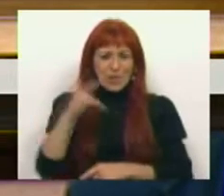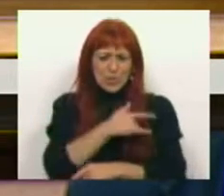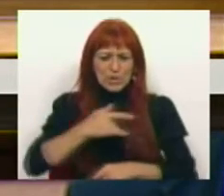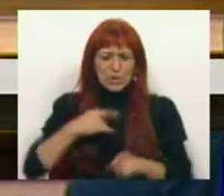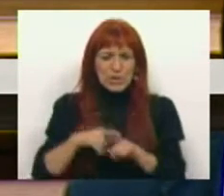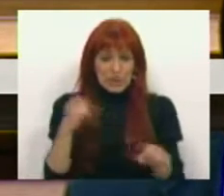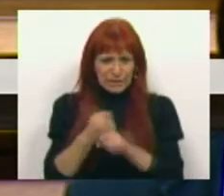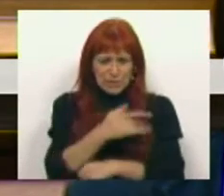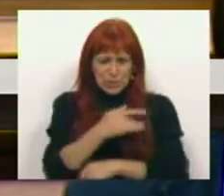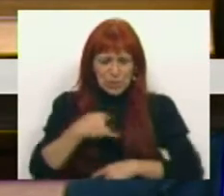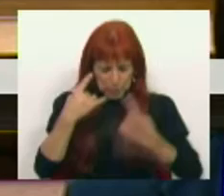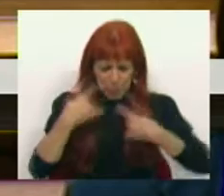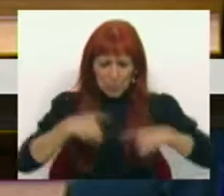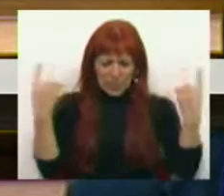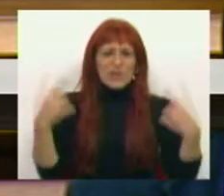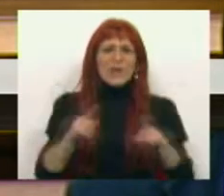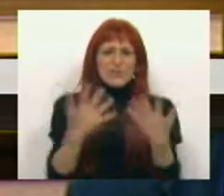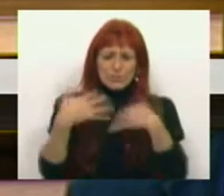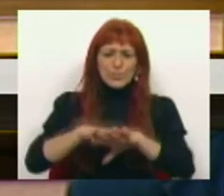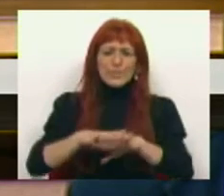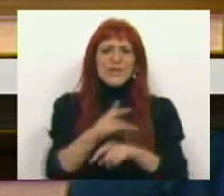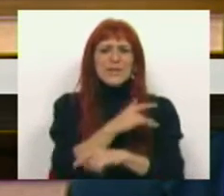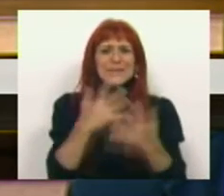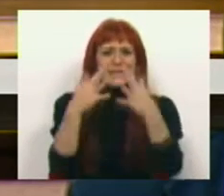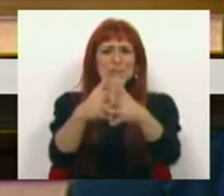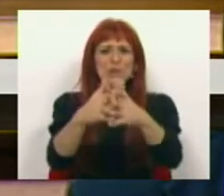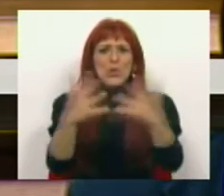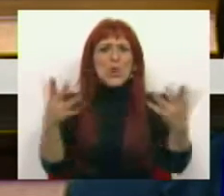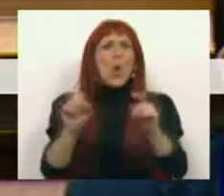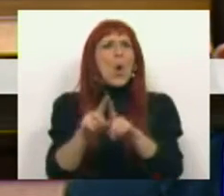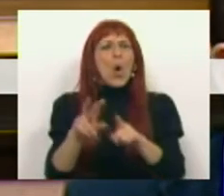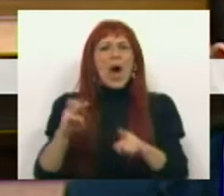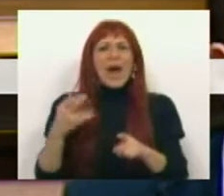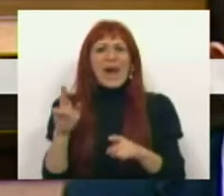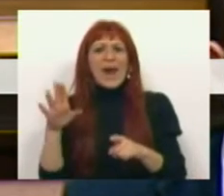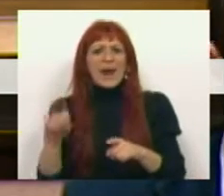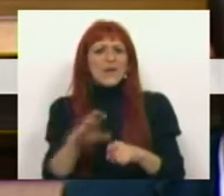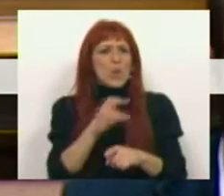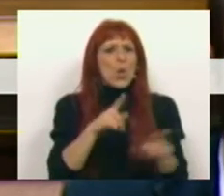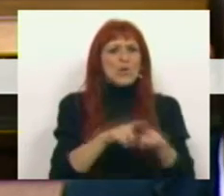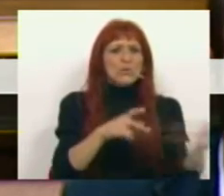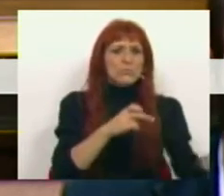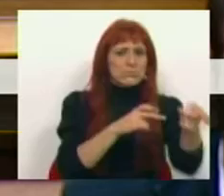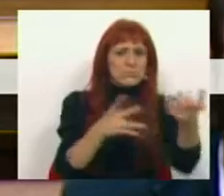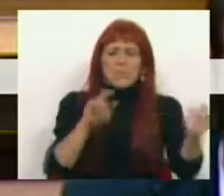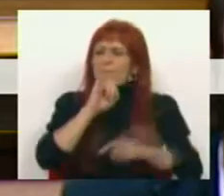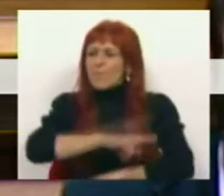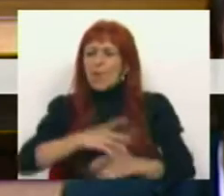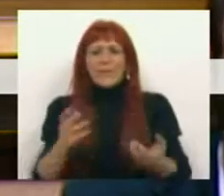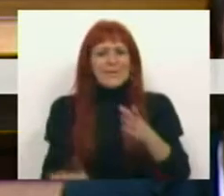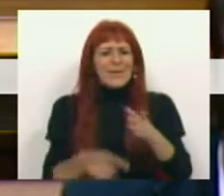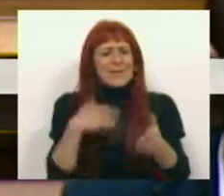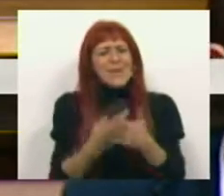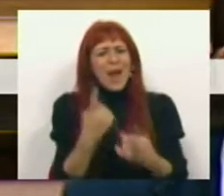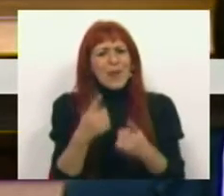Saúde e dos Serviços de Saúde Pública estarem integrados na estrutura ou da ARS ou dos ACES pode criar